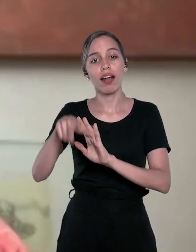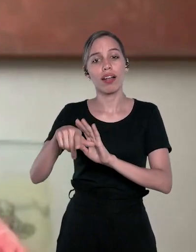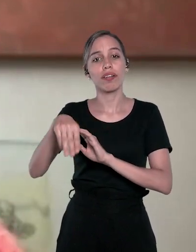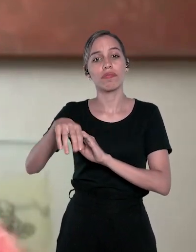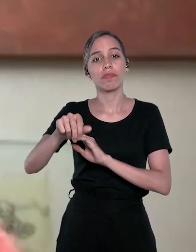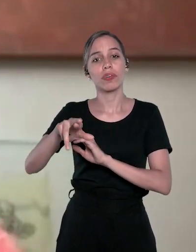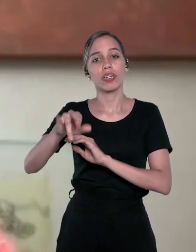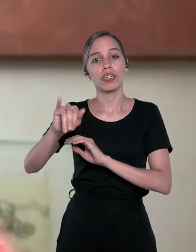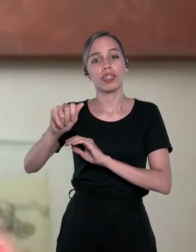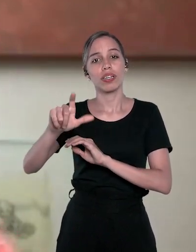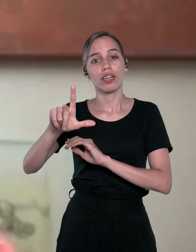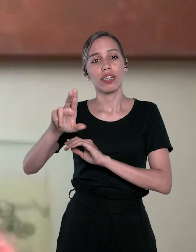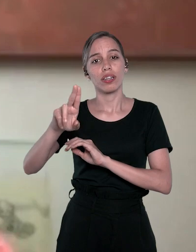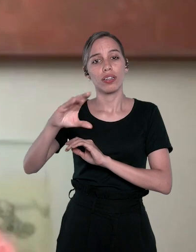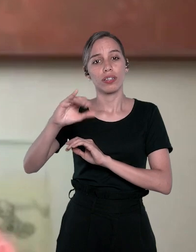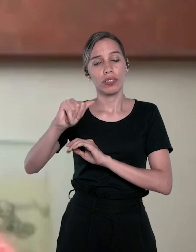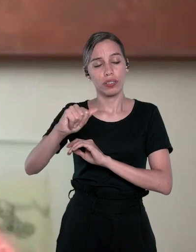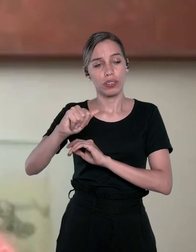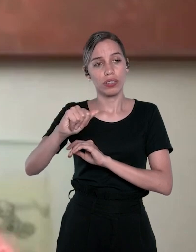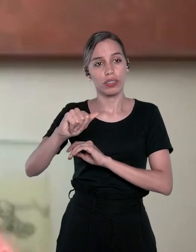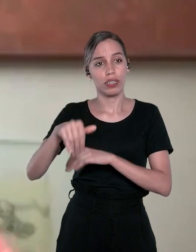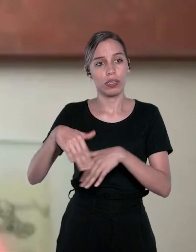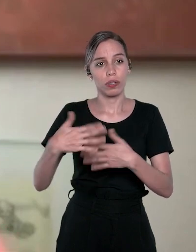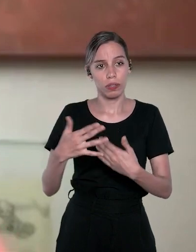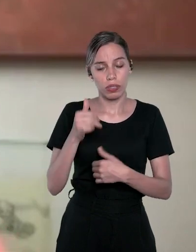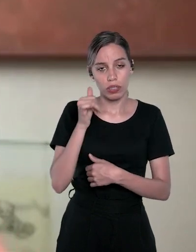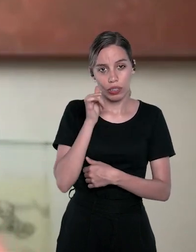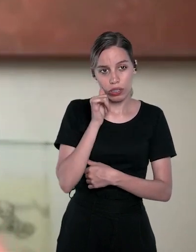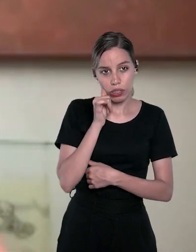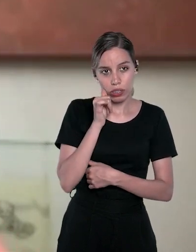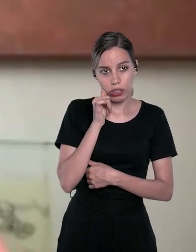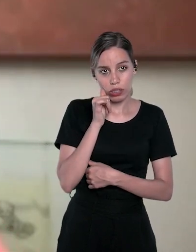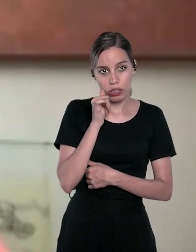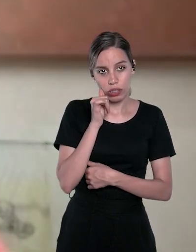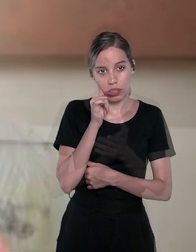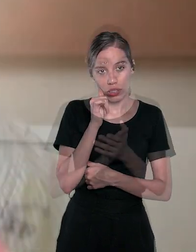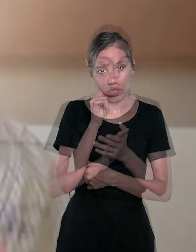mundo nada mais, nada menos que Maria Lúcia Godoy.